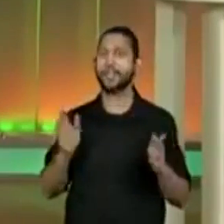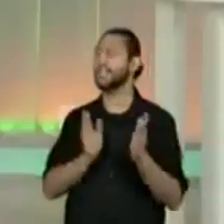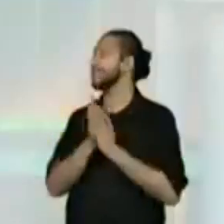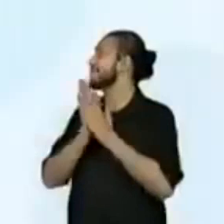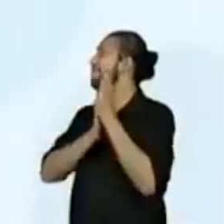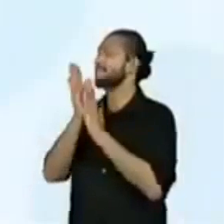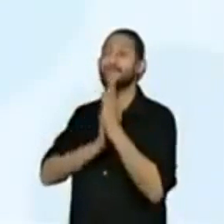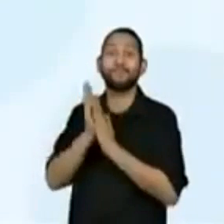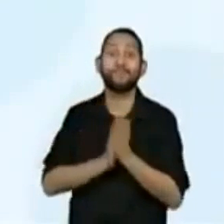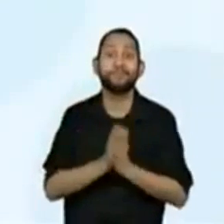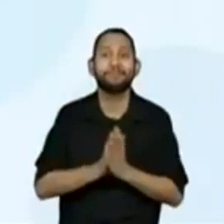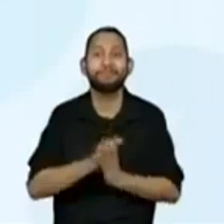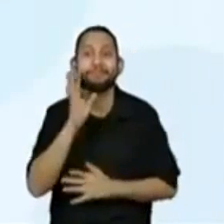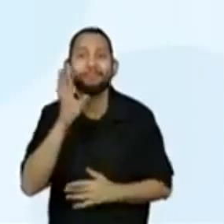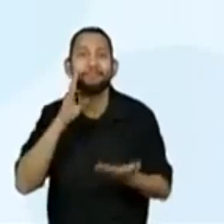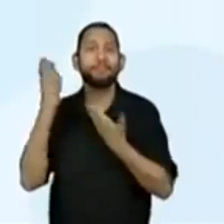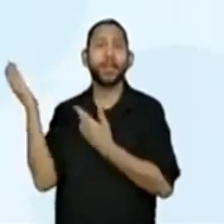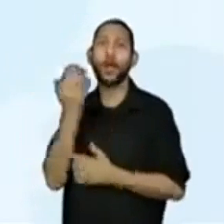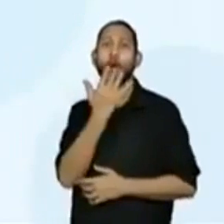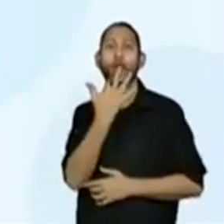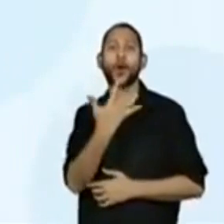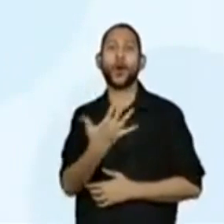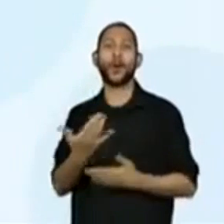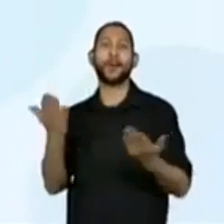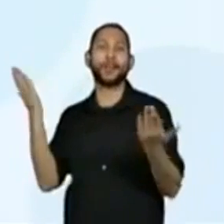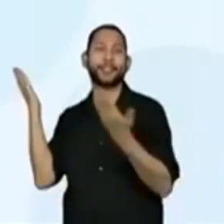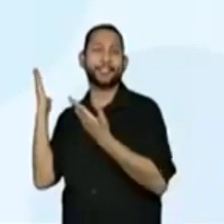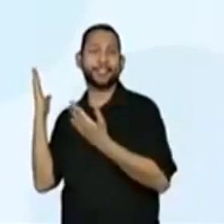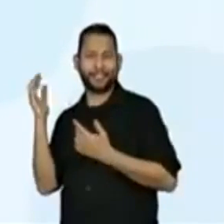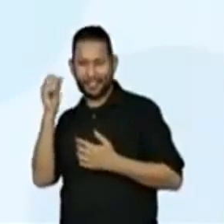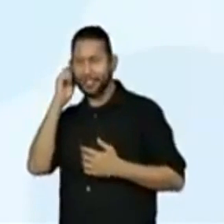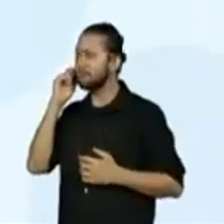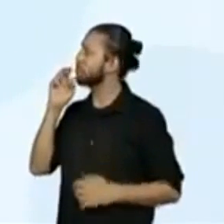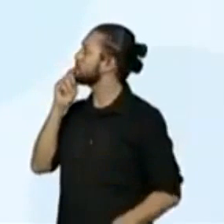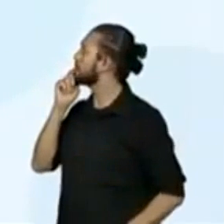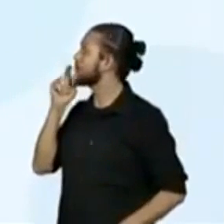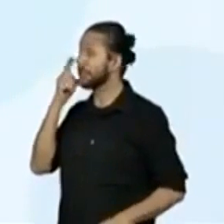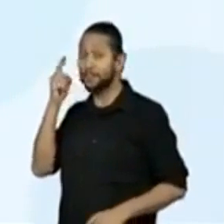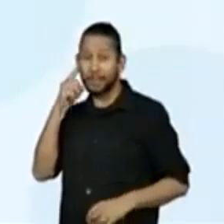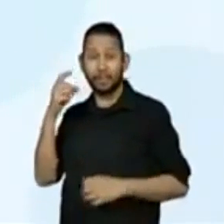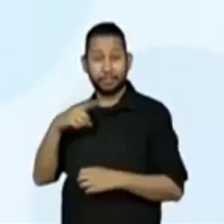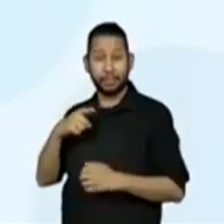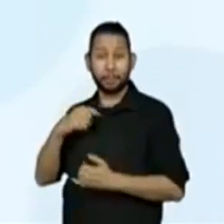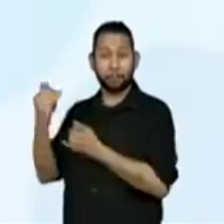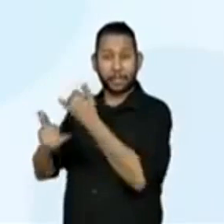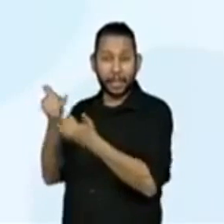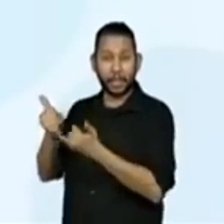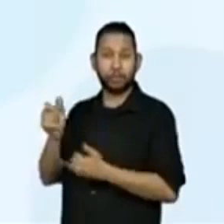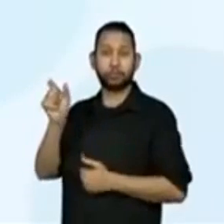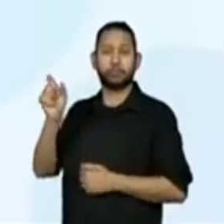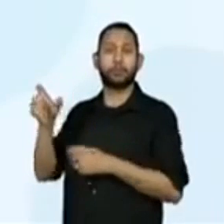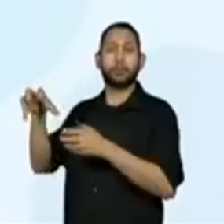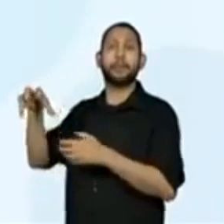Olha que legal, olha que colorido a nossa telinha. Observe os preços dos brinquedos abaixo,